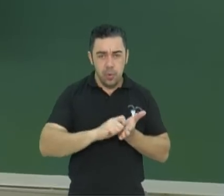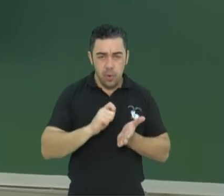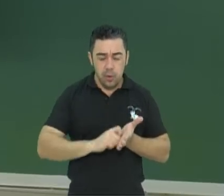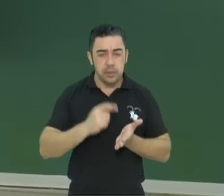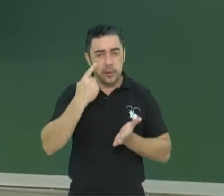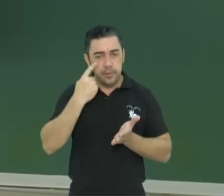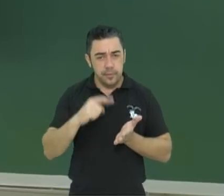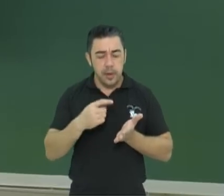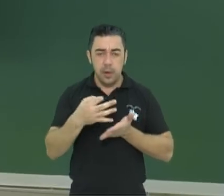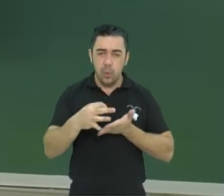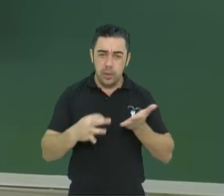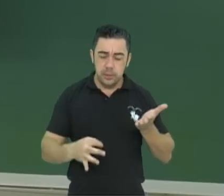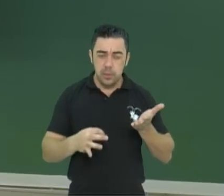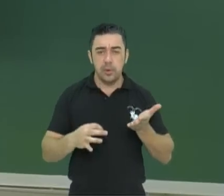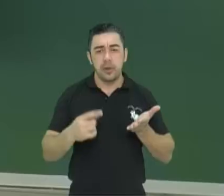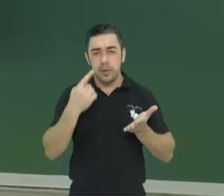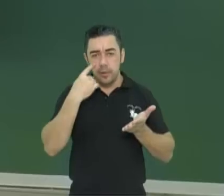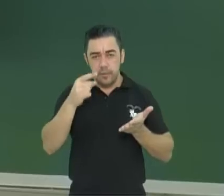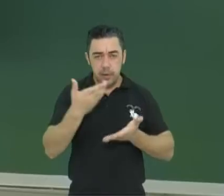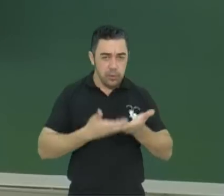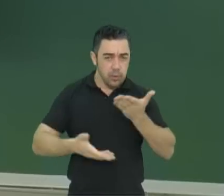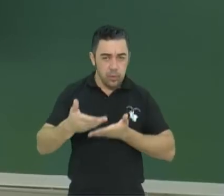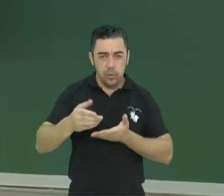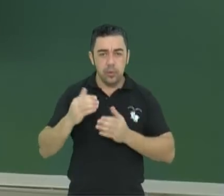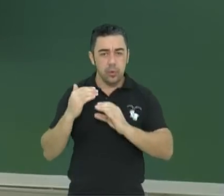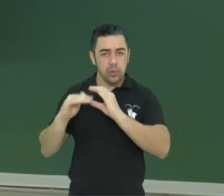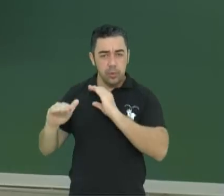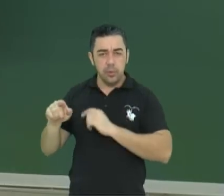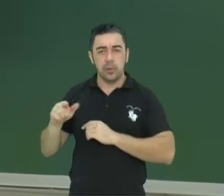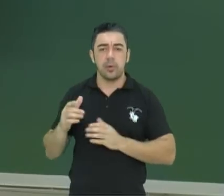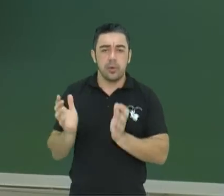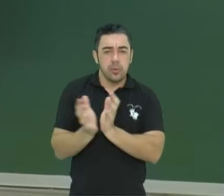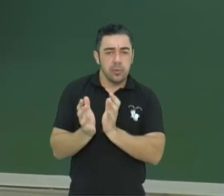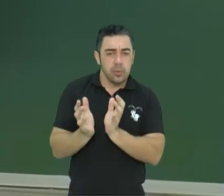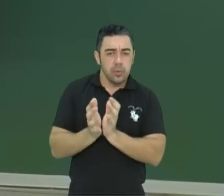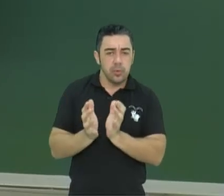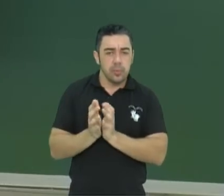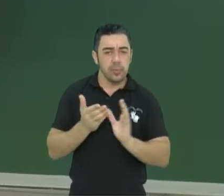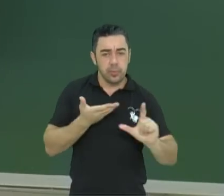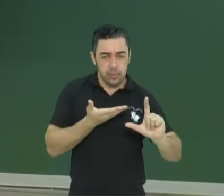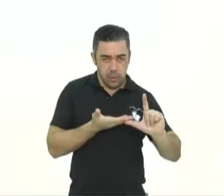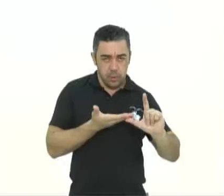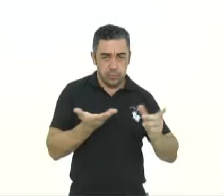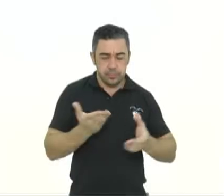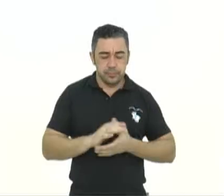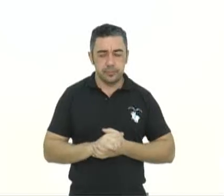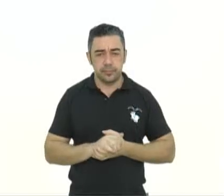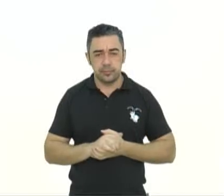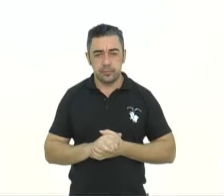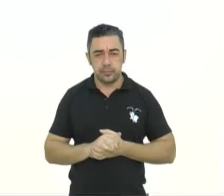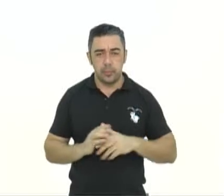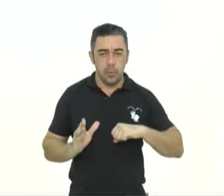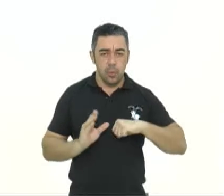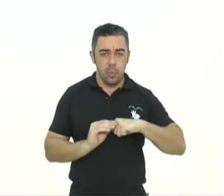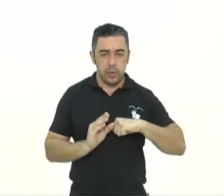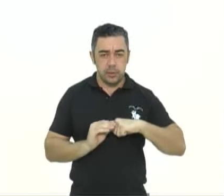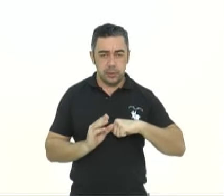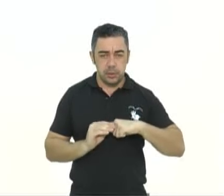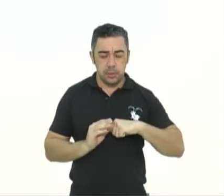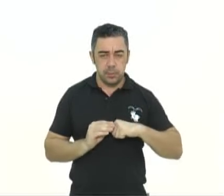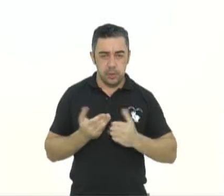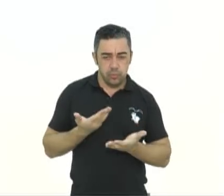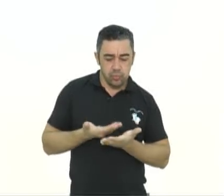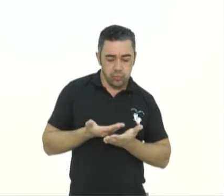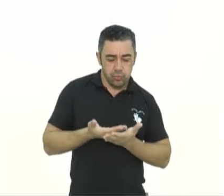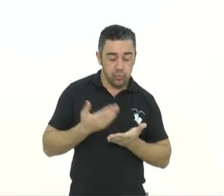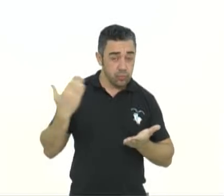faz a correção e você compartilha isso com os seus colegas através do Classroom, Conhecimento científico ao longo da